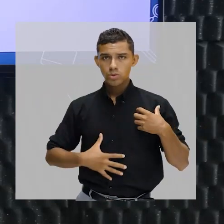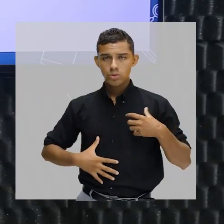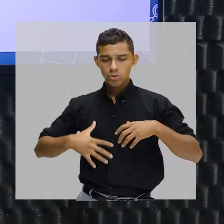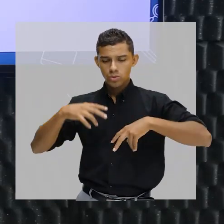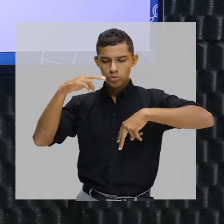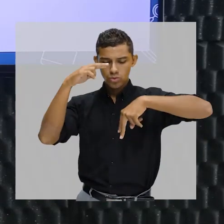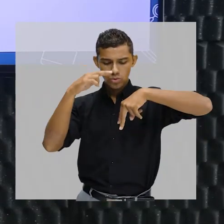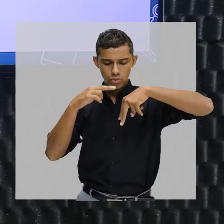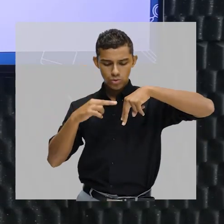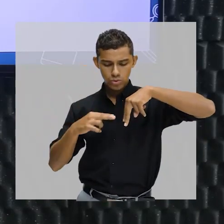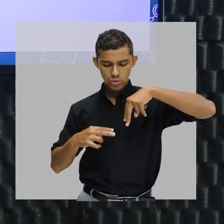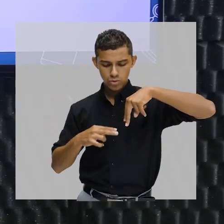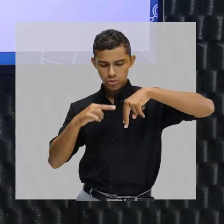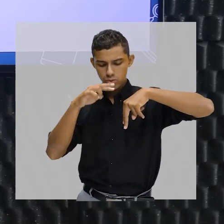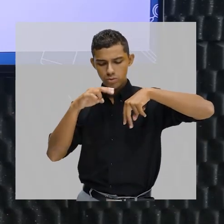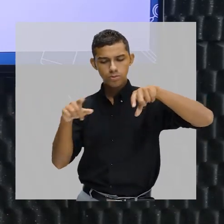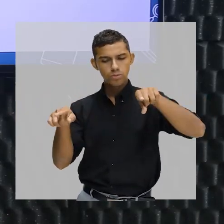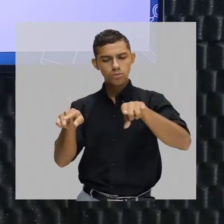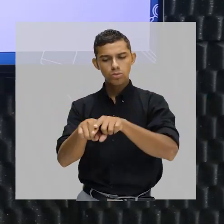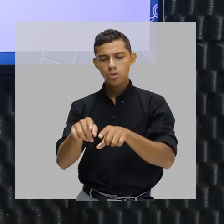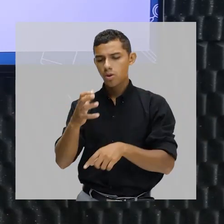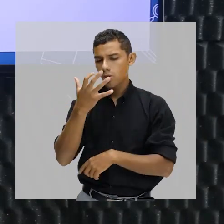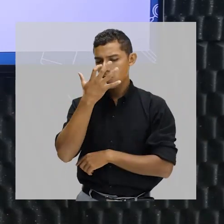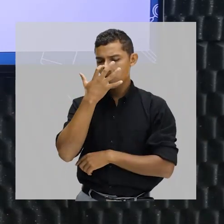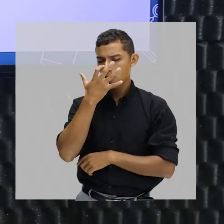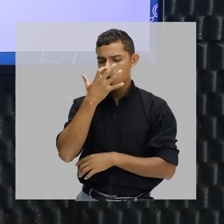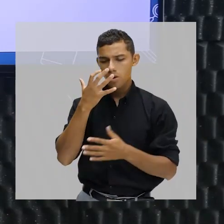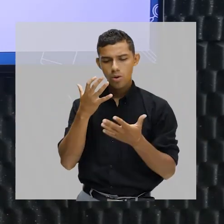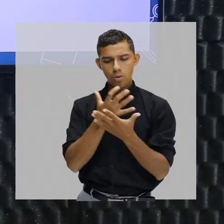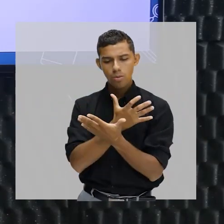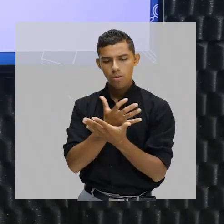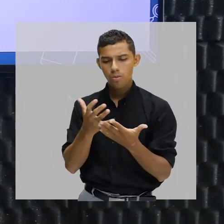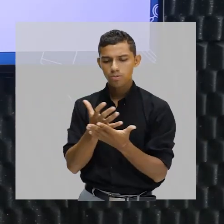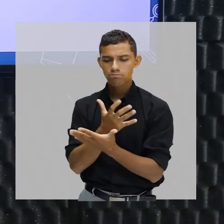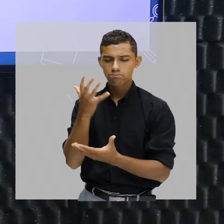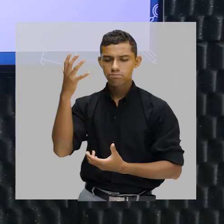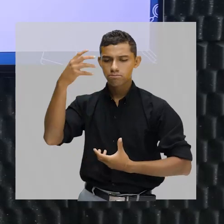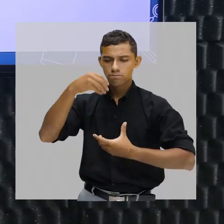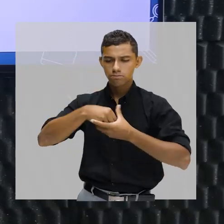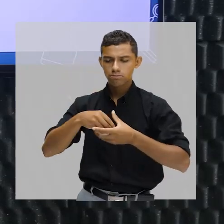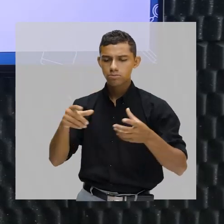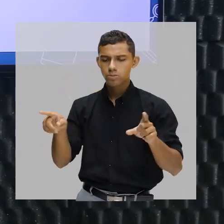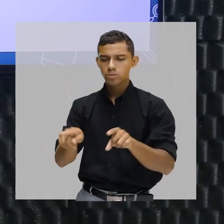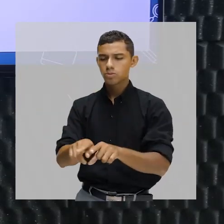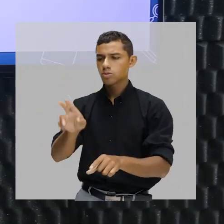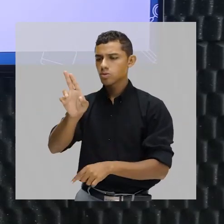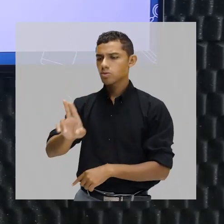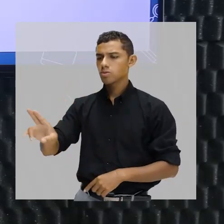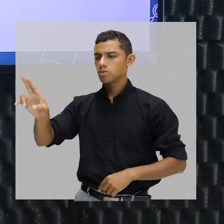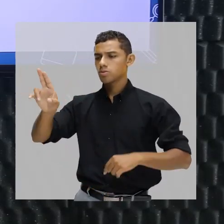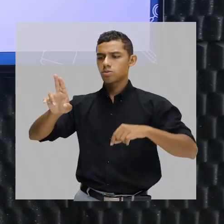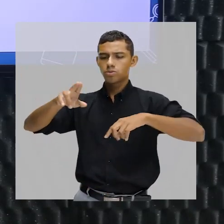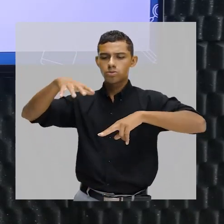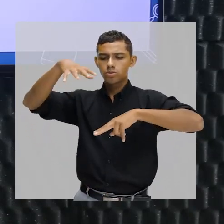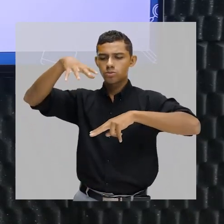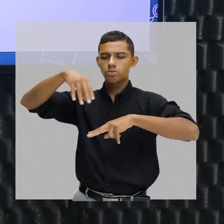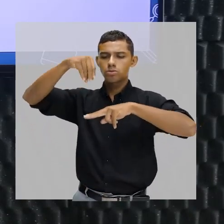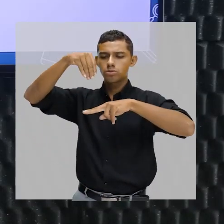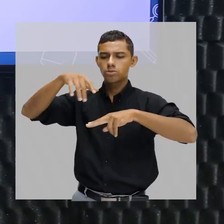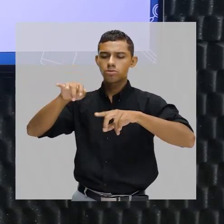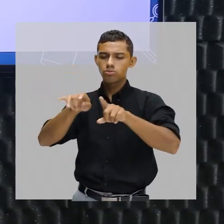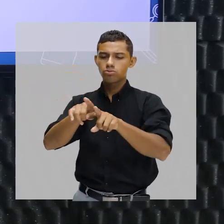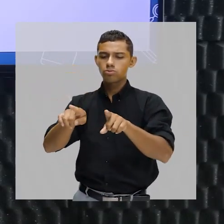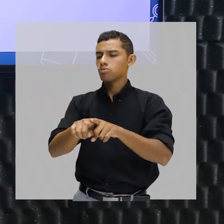observamos algumas coisas no espaço utilizando ondas de raio-x. A gente não consegue ver, por